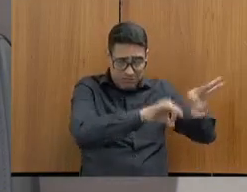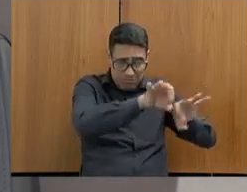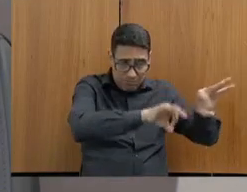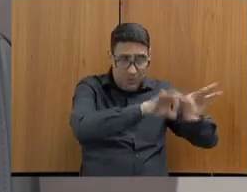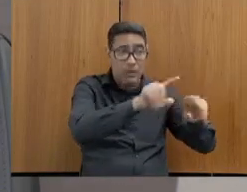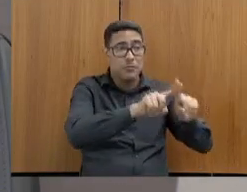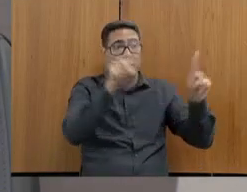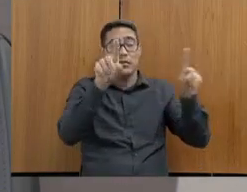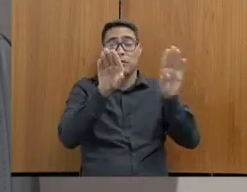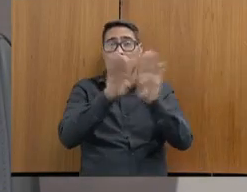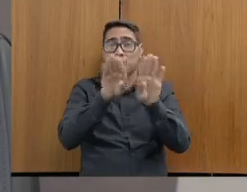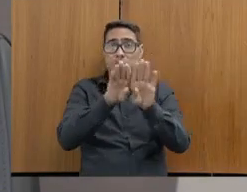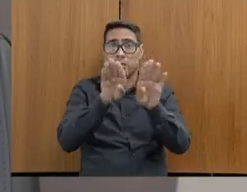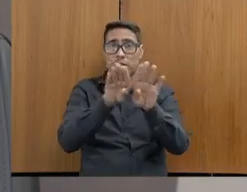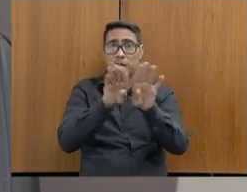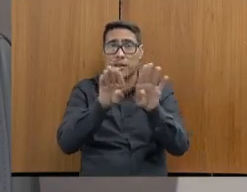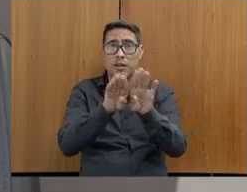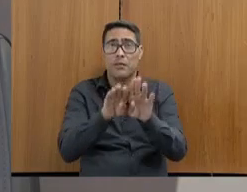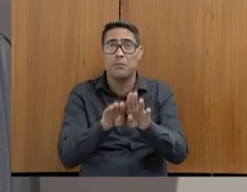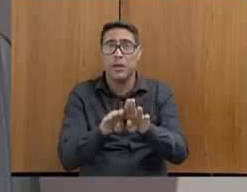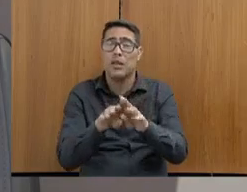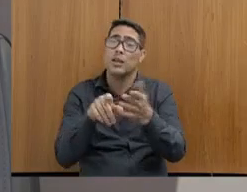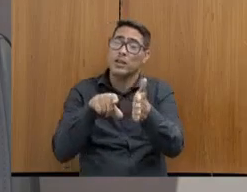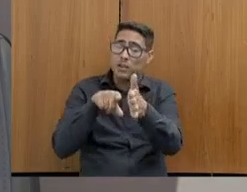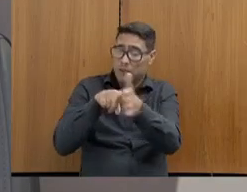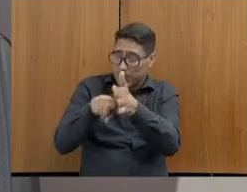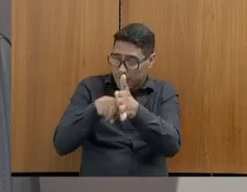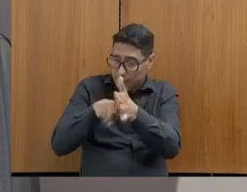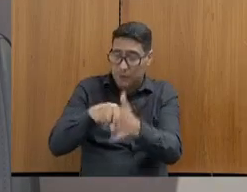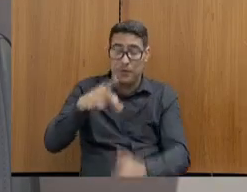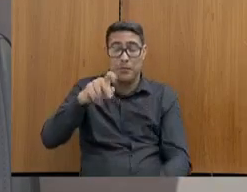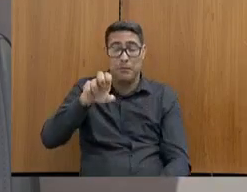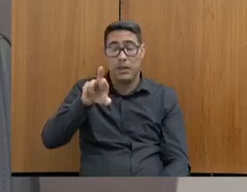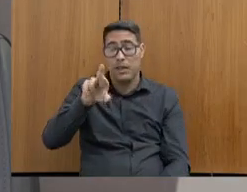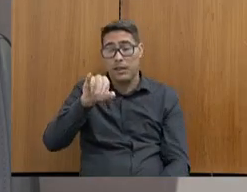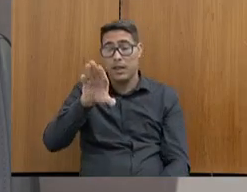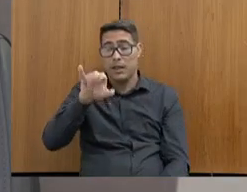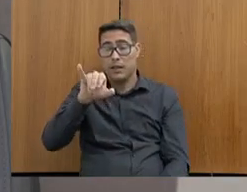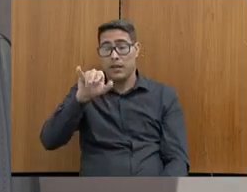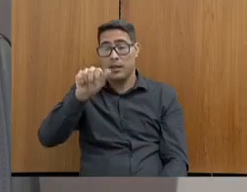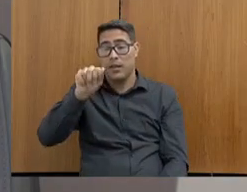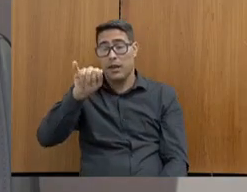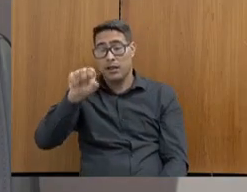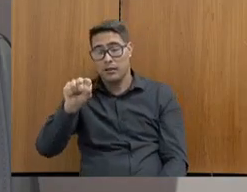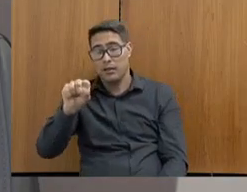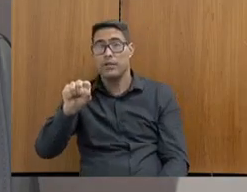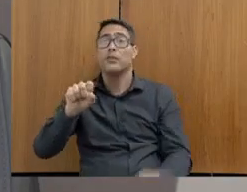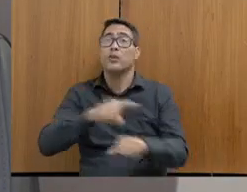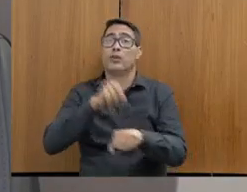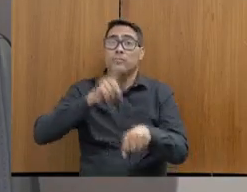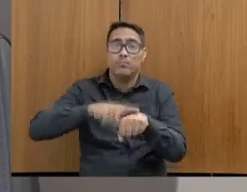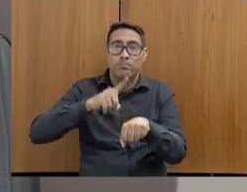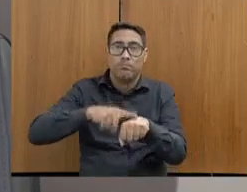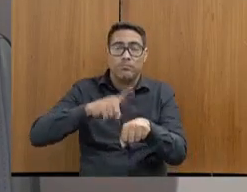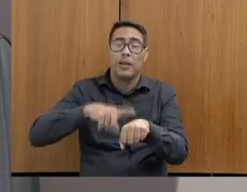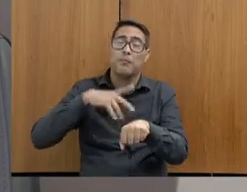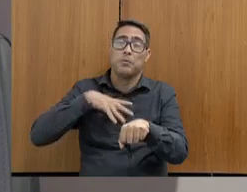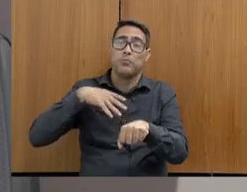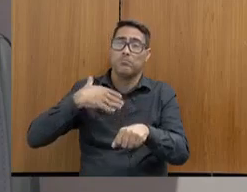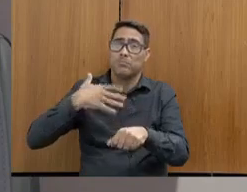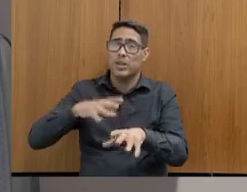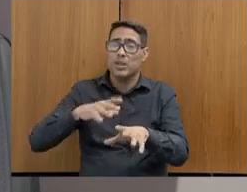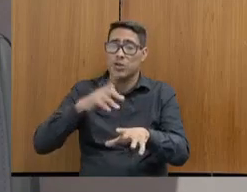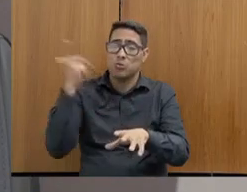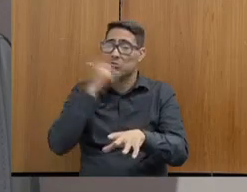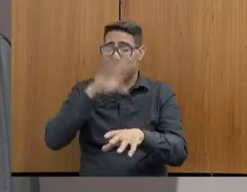também a realização de exames periciais então o tempo de conclusão ele é um tempo que